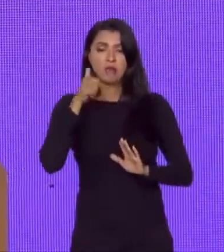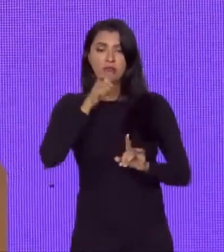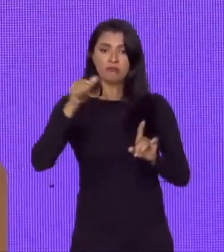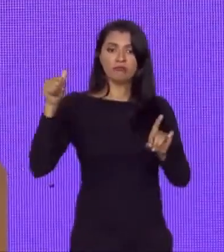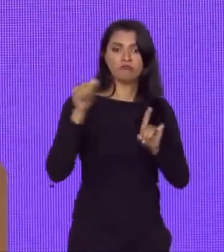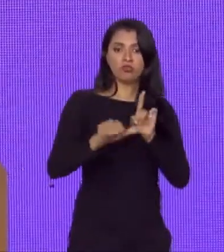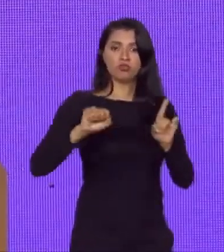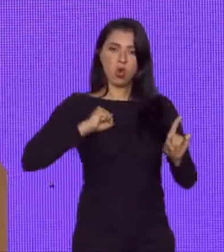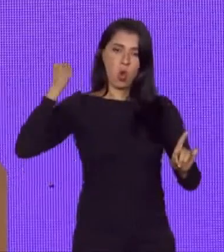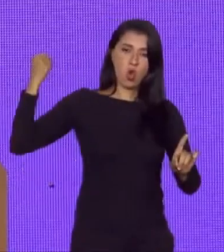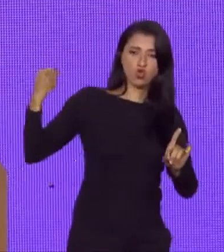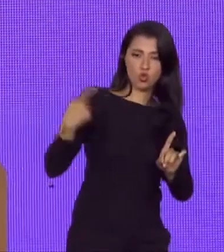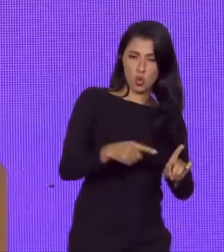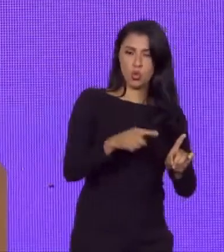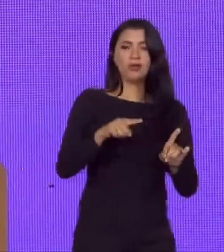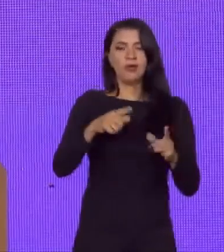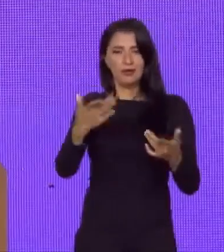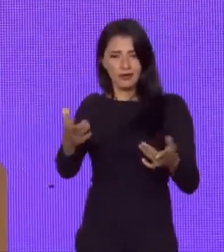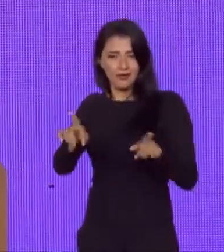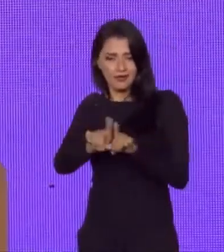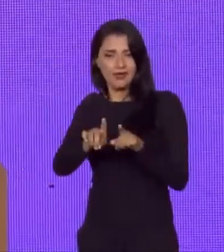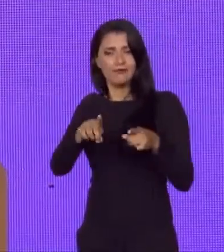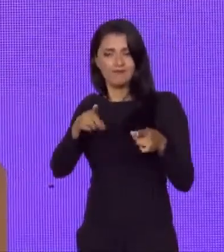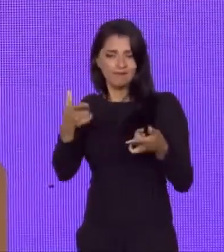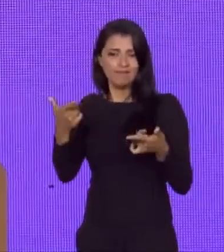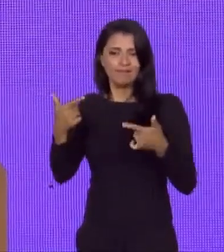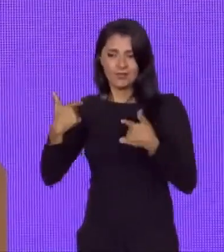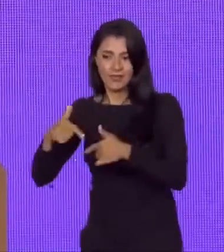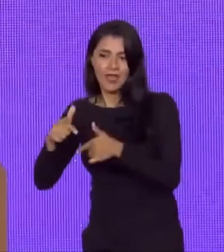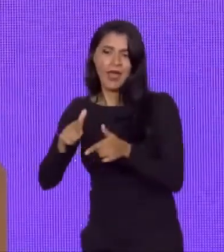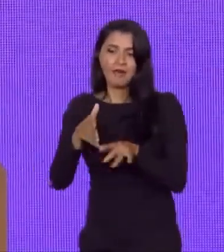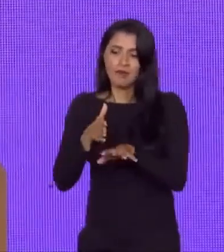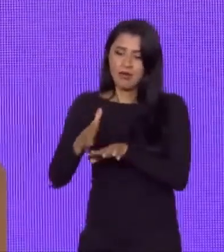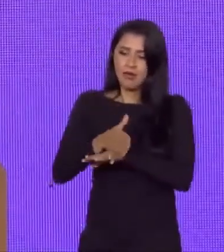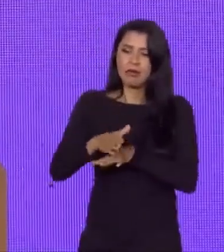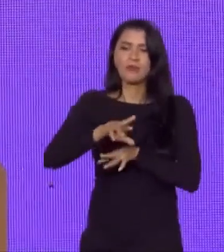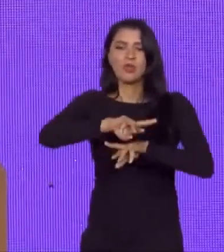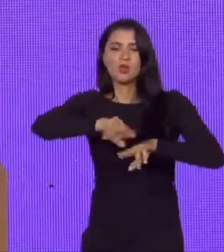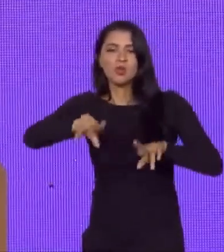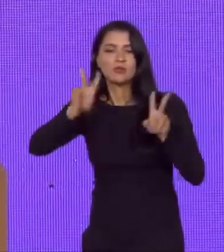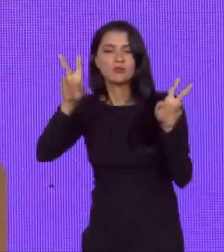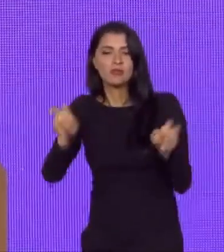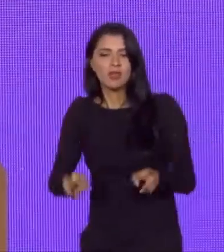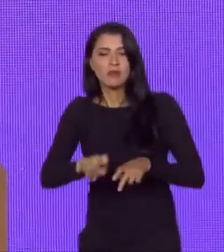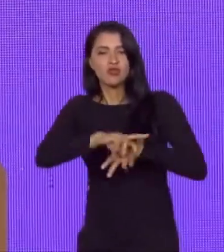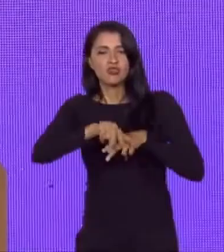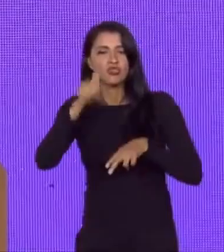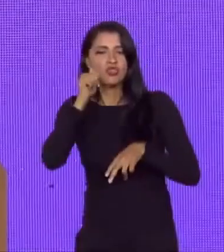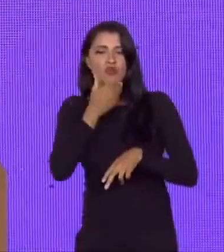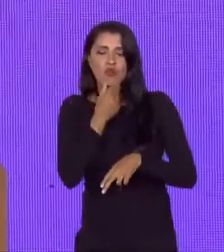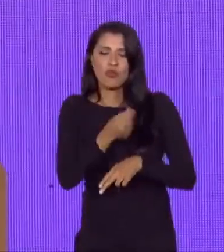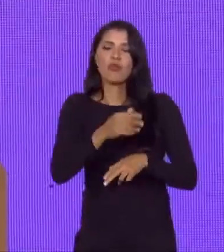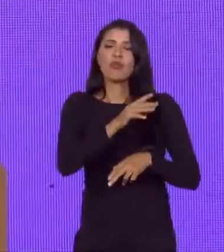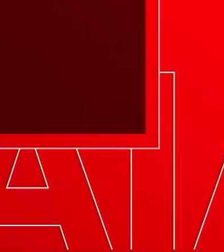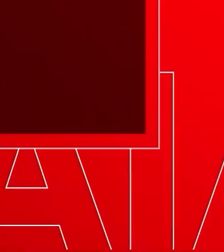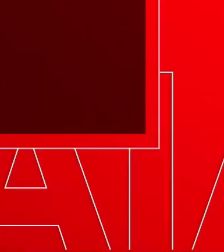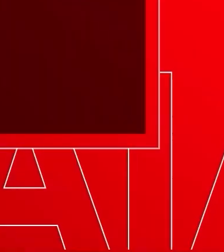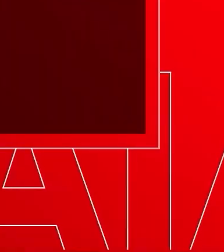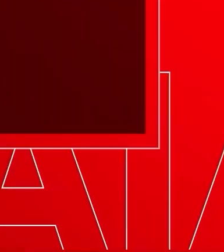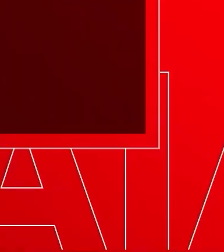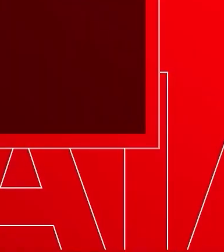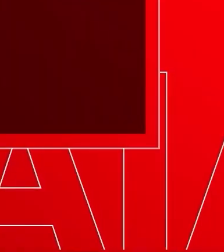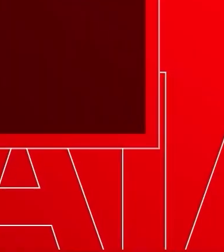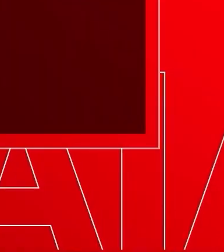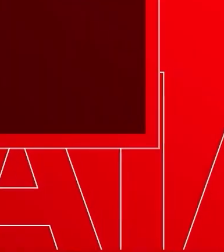a misoginia e atuarmos para a transversalização das questões de gênero em todas as políticas e ações do governo.